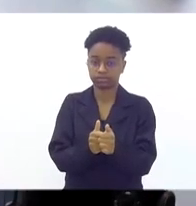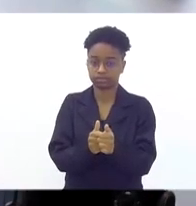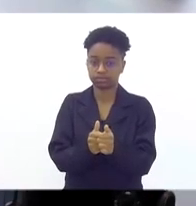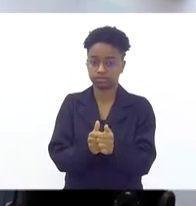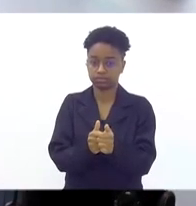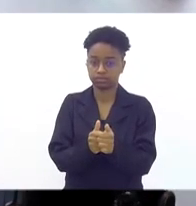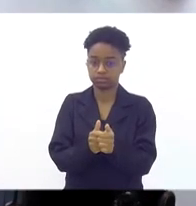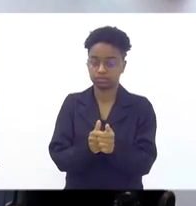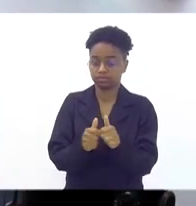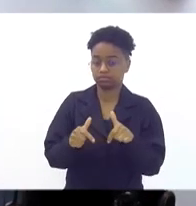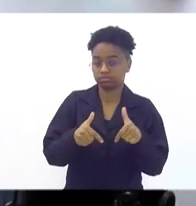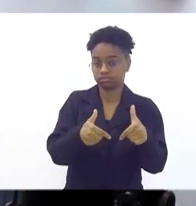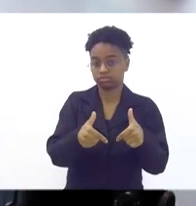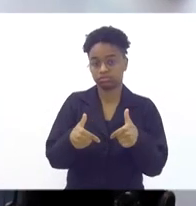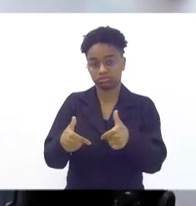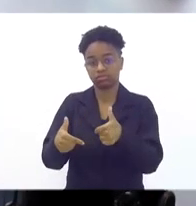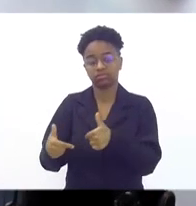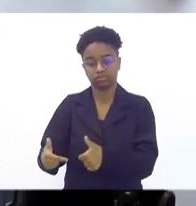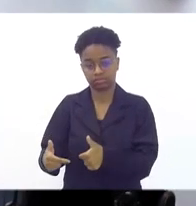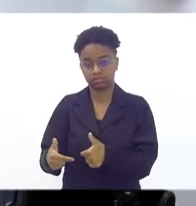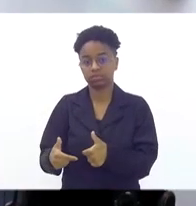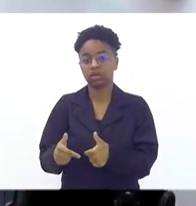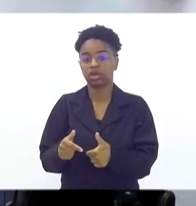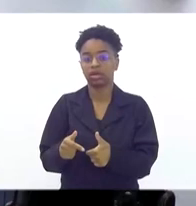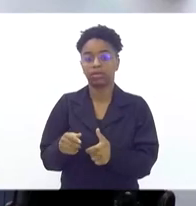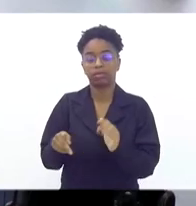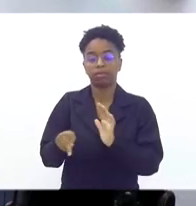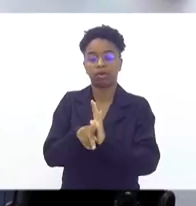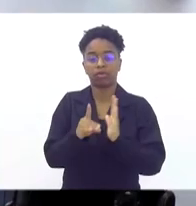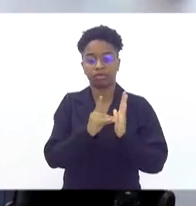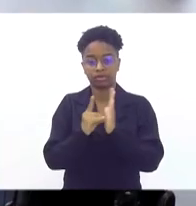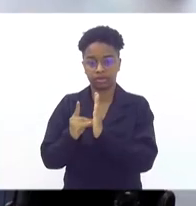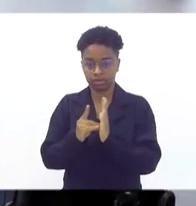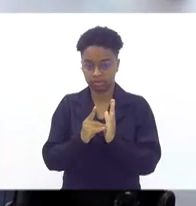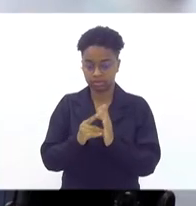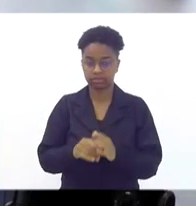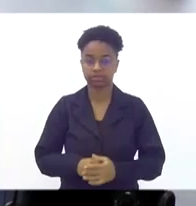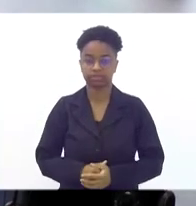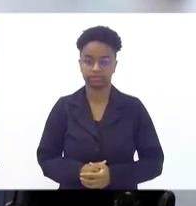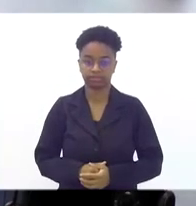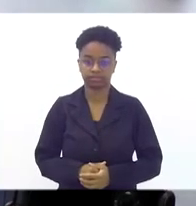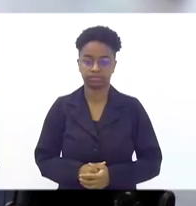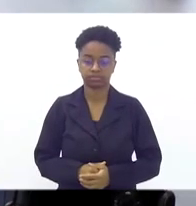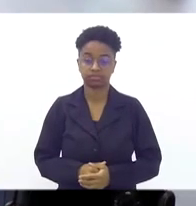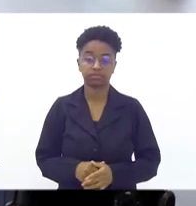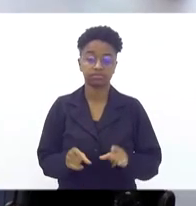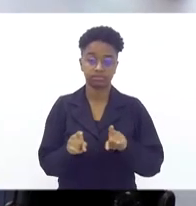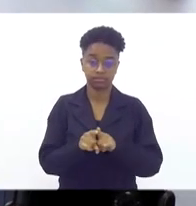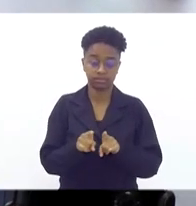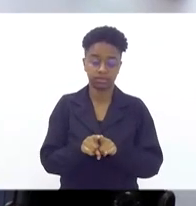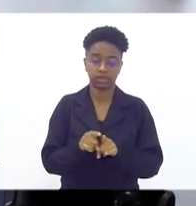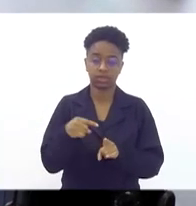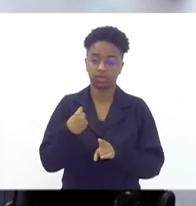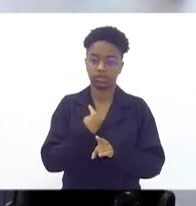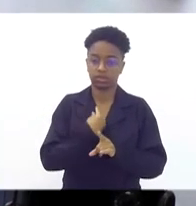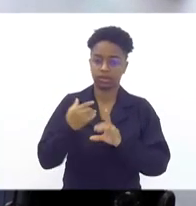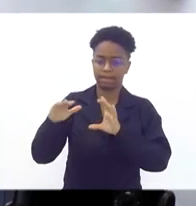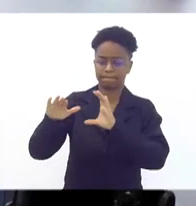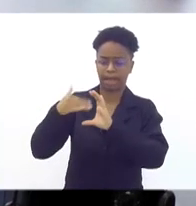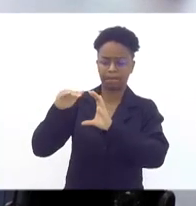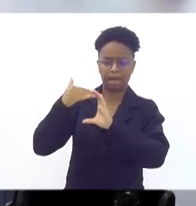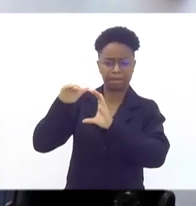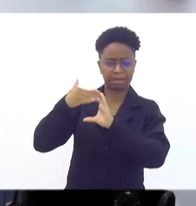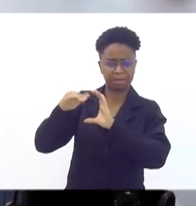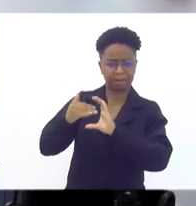essas operações ostensivas que o Detran tem feito e que nós temos recebido muitas